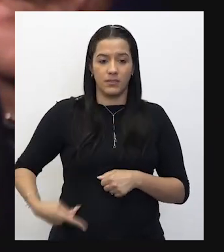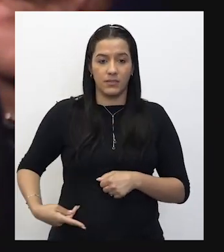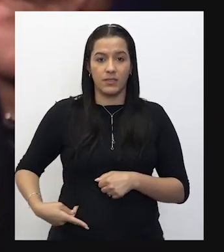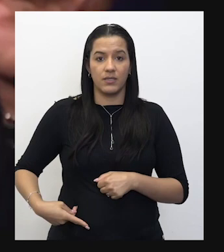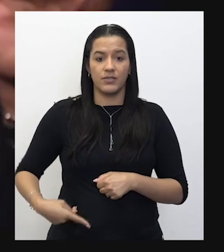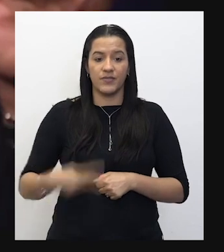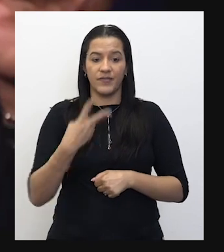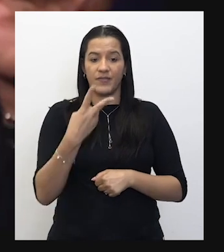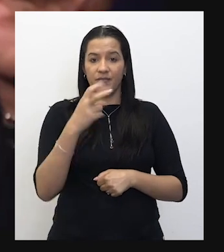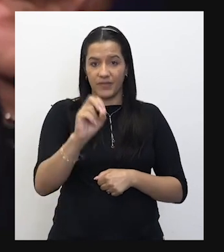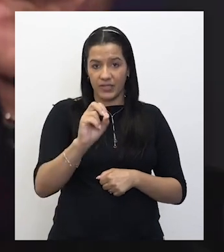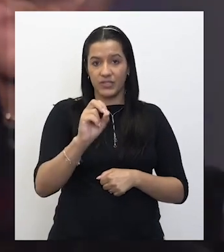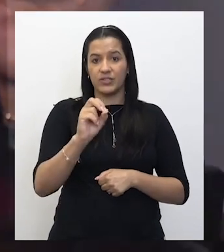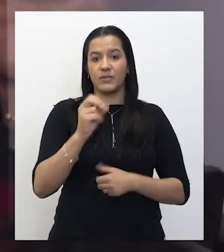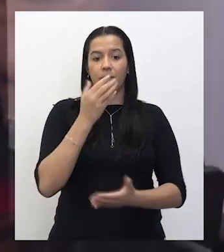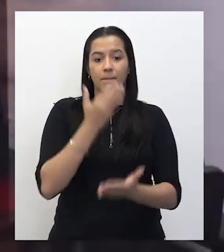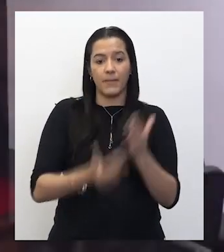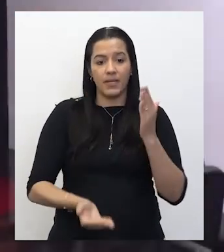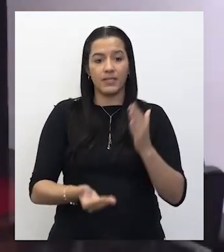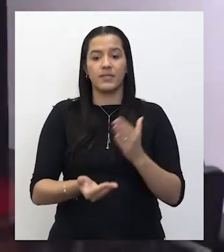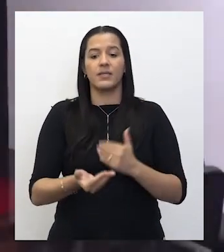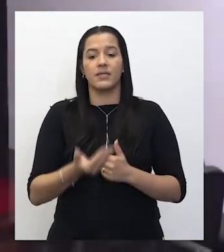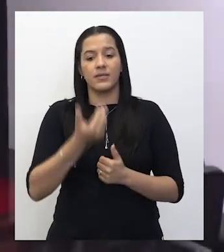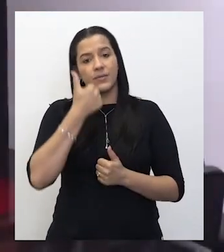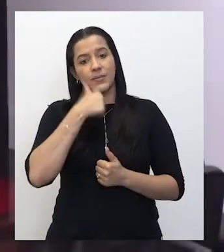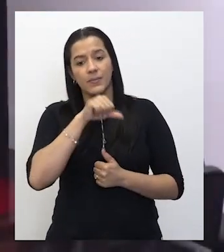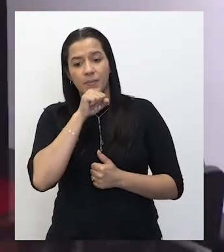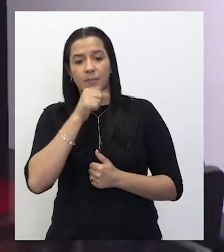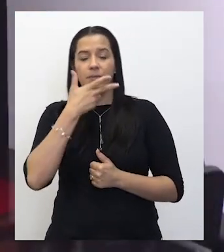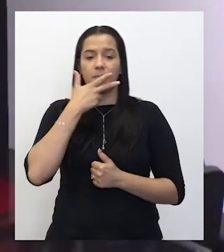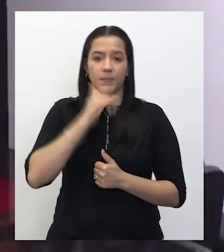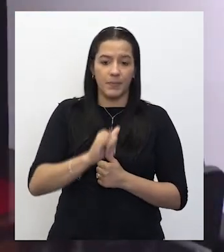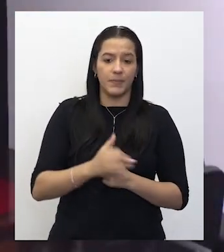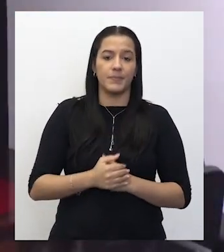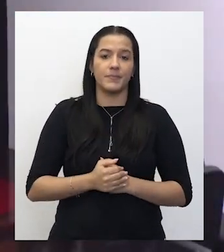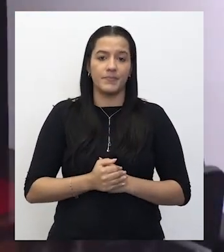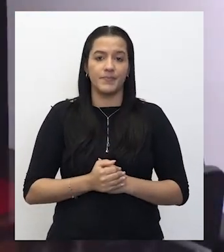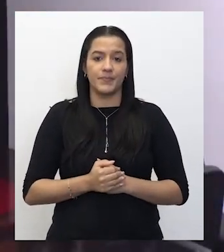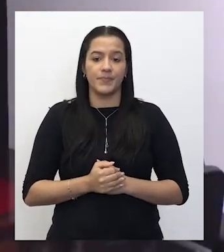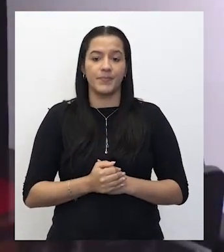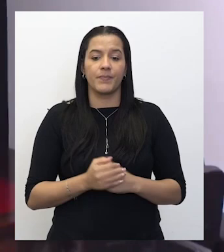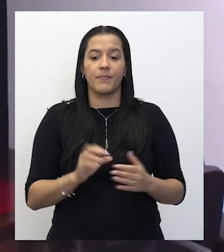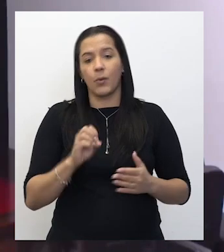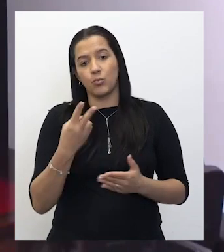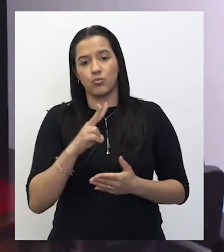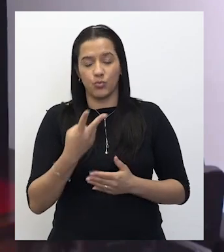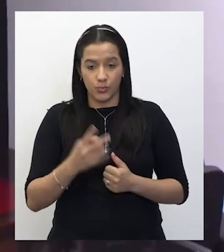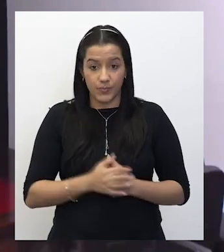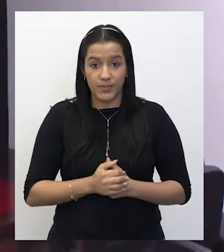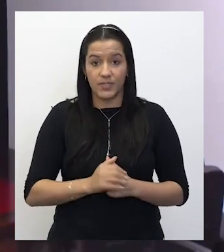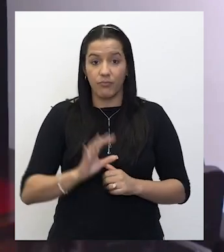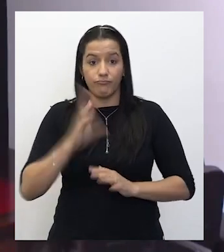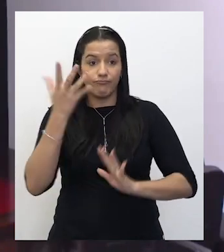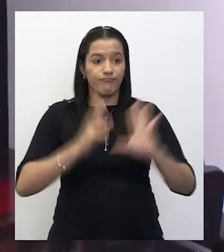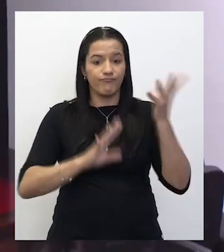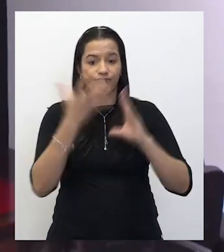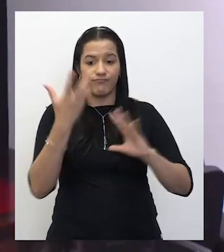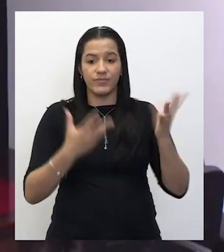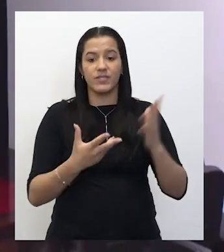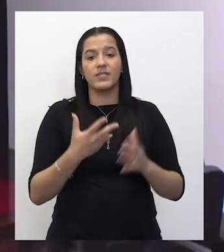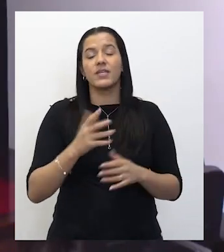quando crianças, ou um pai, ou a mãe, ou os dois. Ou seja, esse evento tão traumático que acontece na vida de